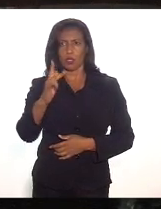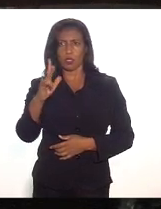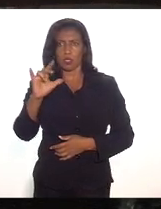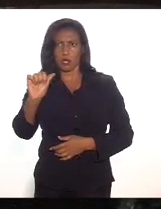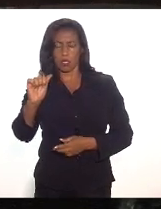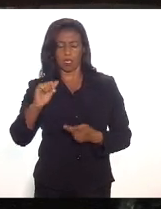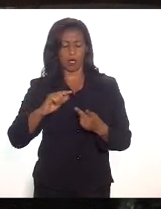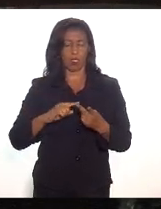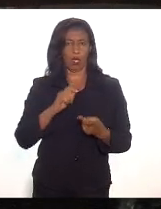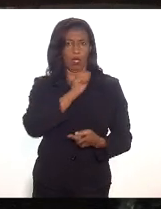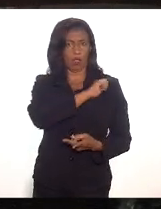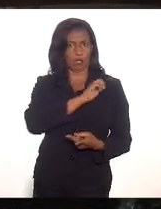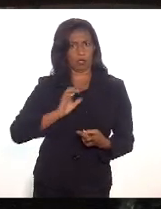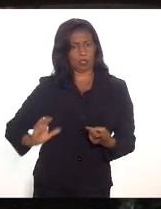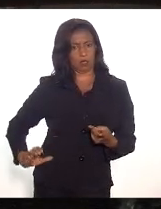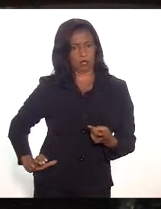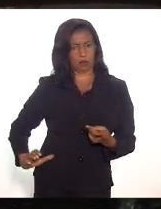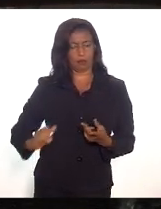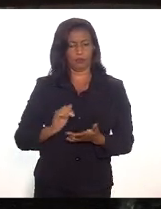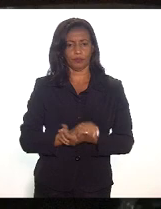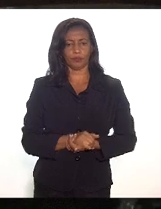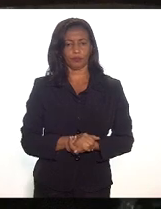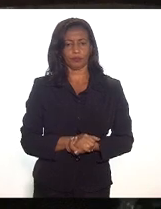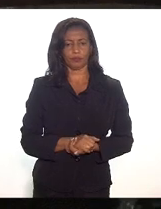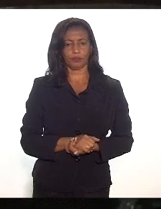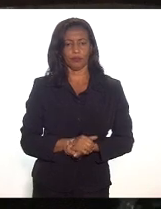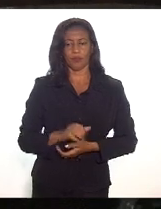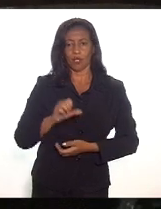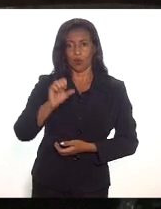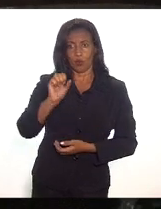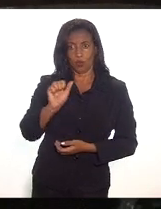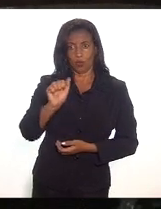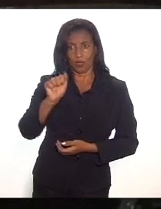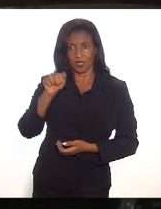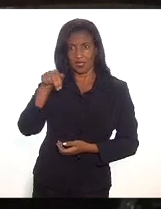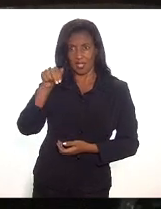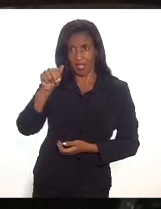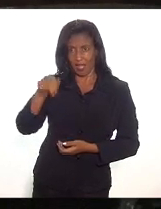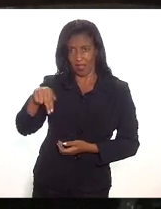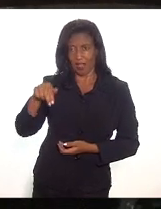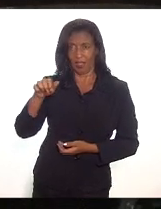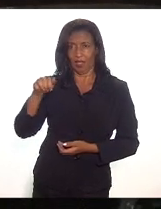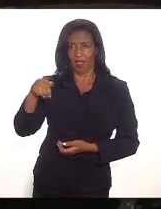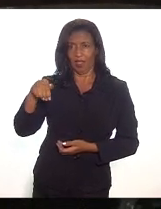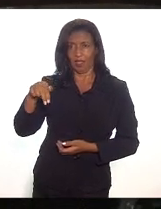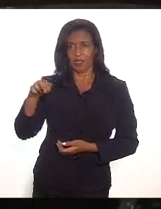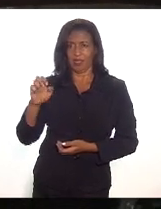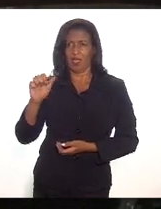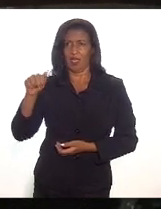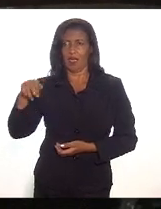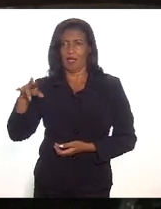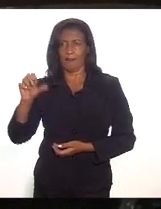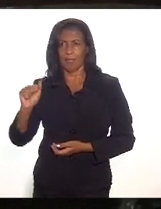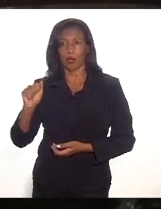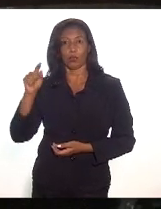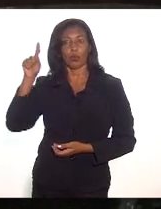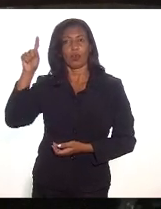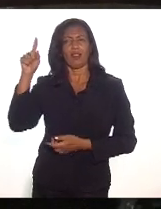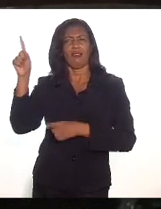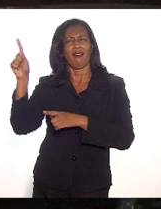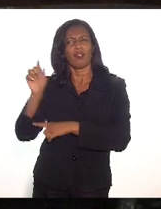André Siciliano, o saneamento da Rocinha estava em franco